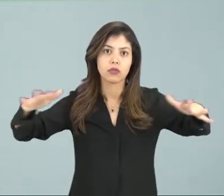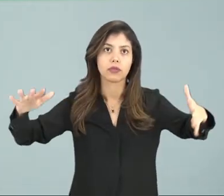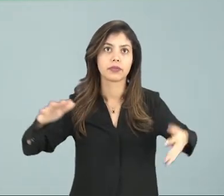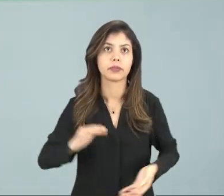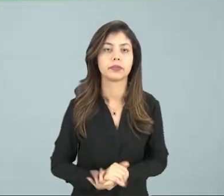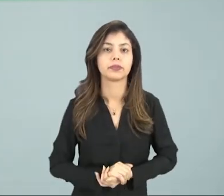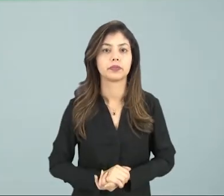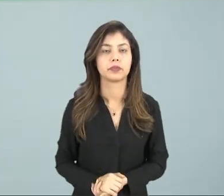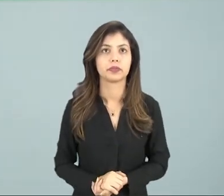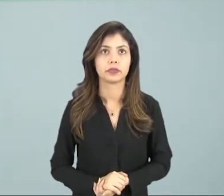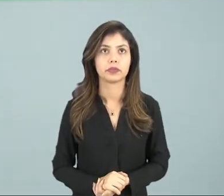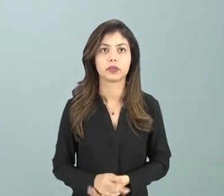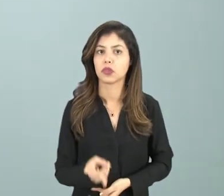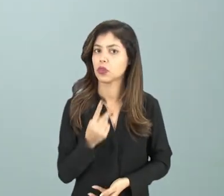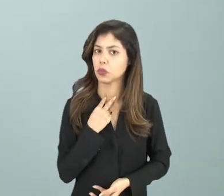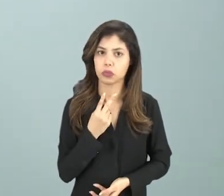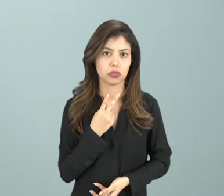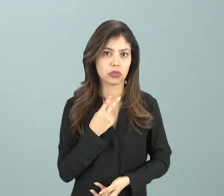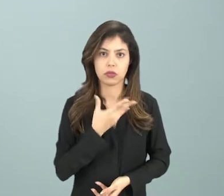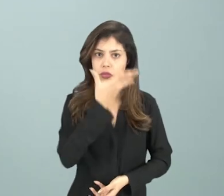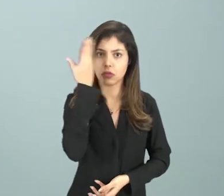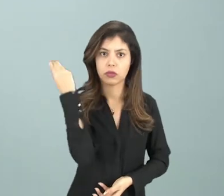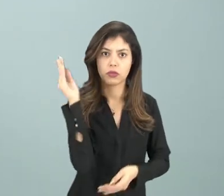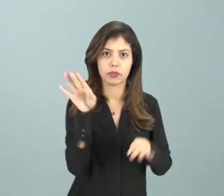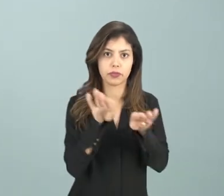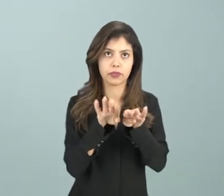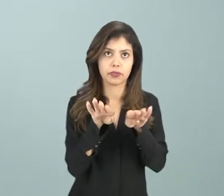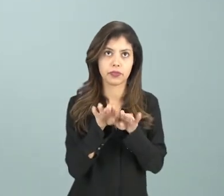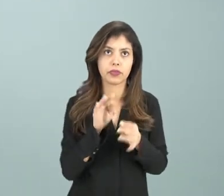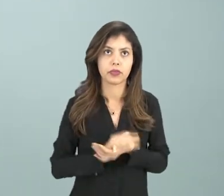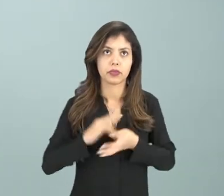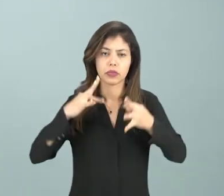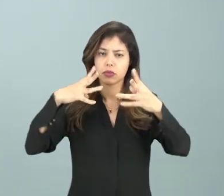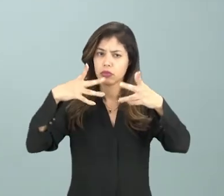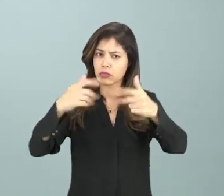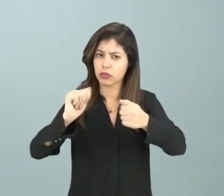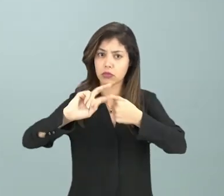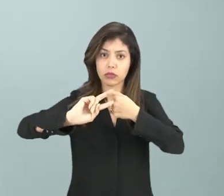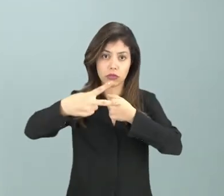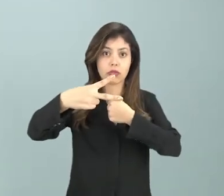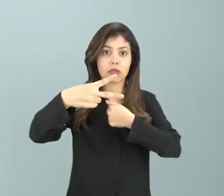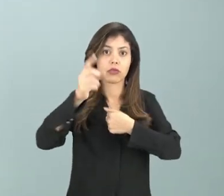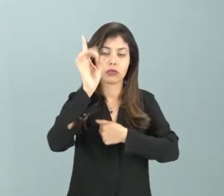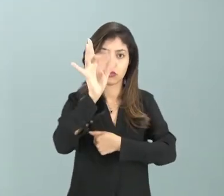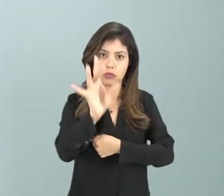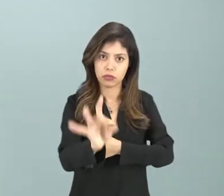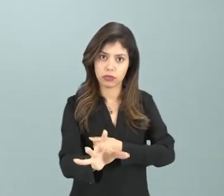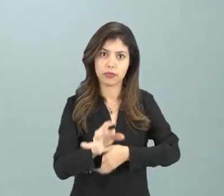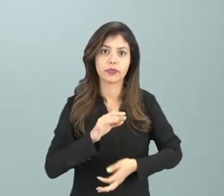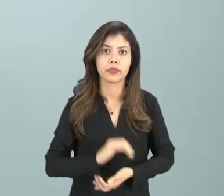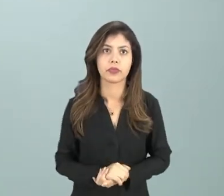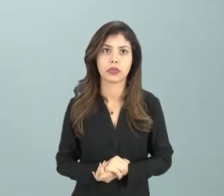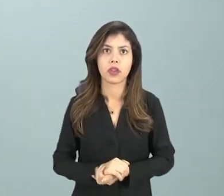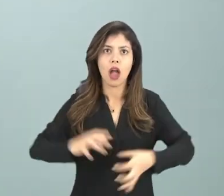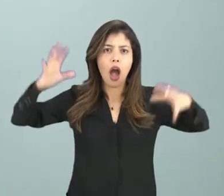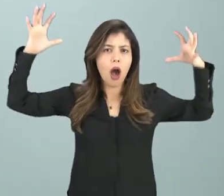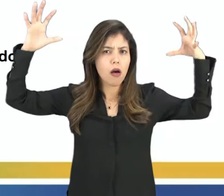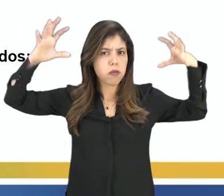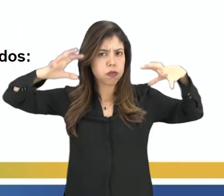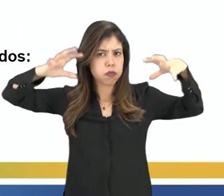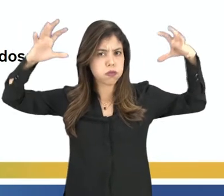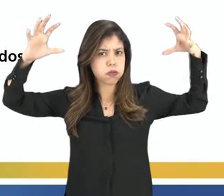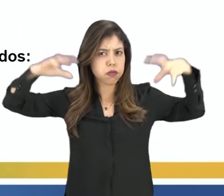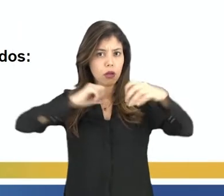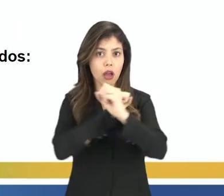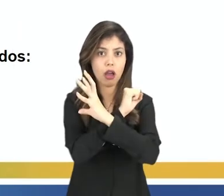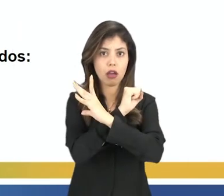é e não podemos esquecer também que tudo é uma consequência um do outro nós temos a chuva